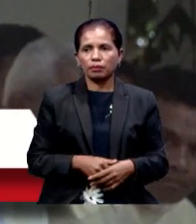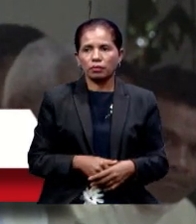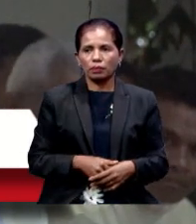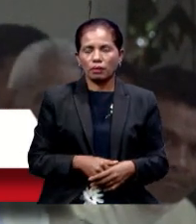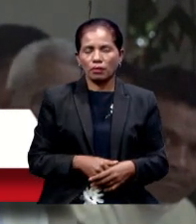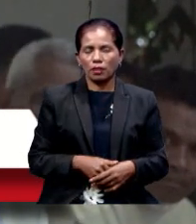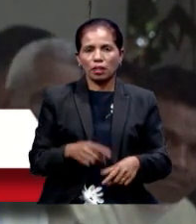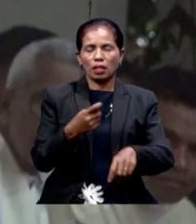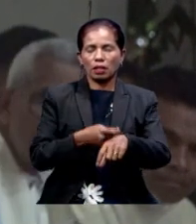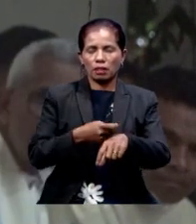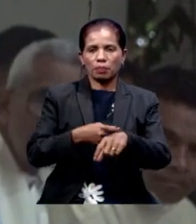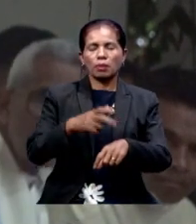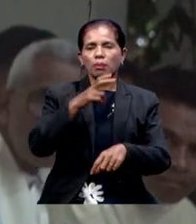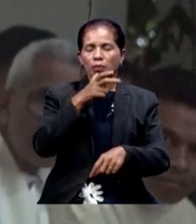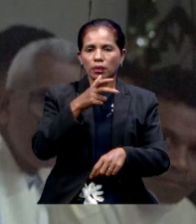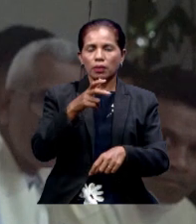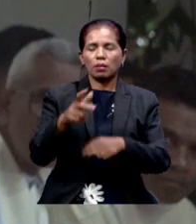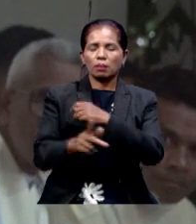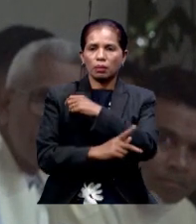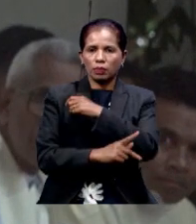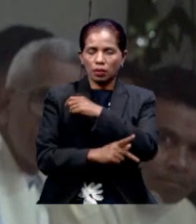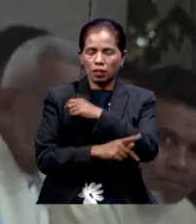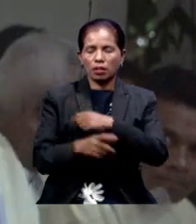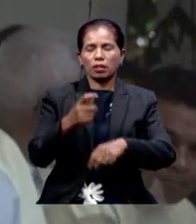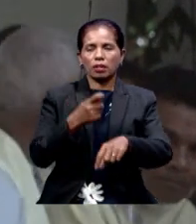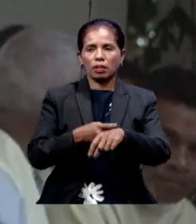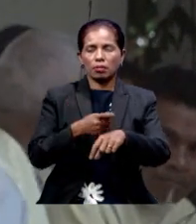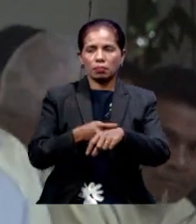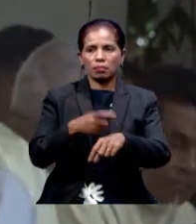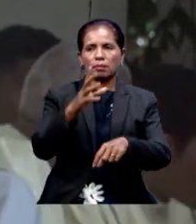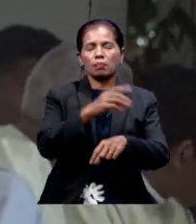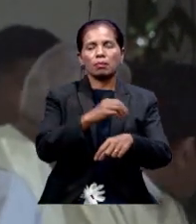período português, período indonésio, o período atual.